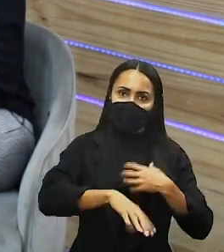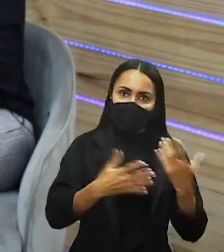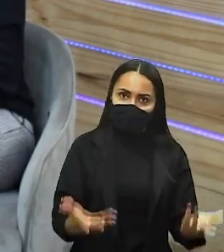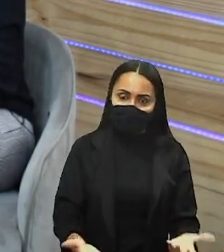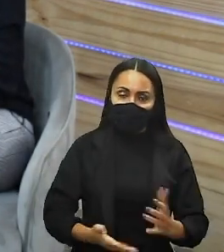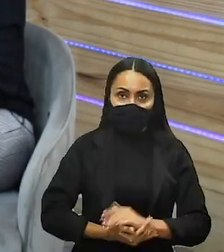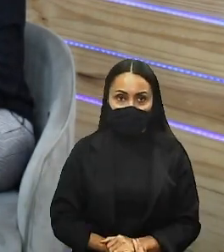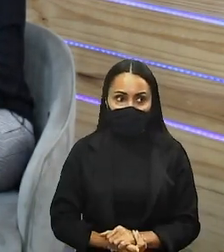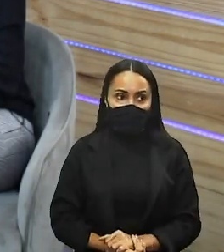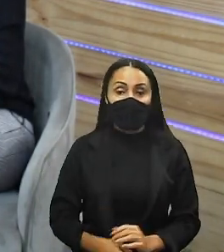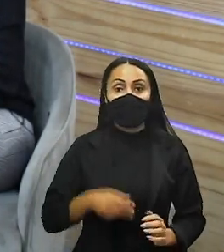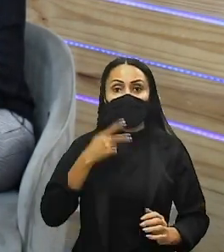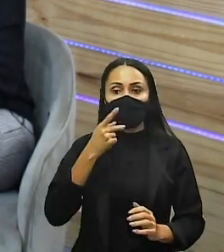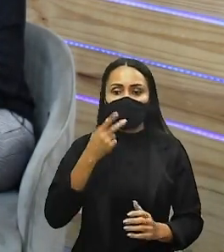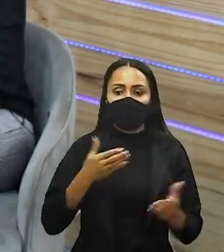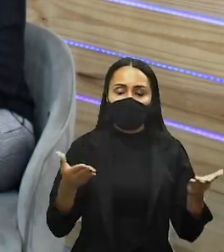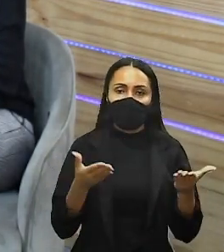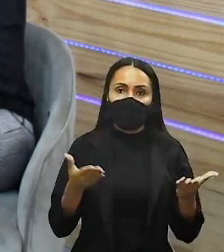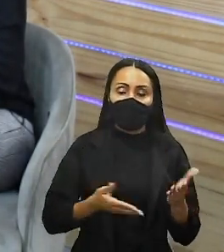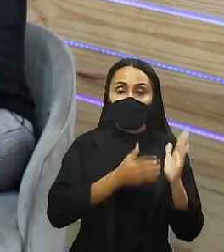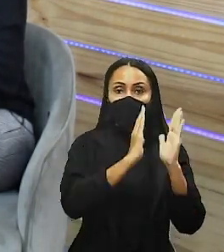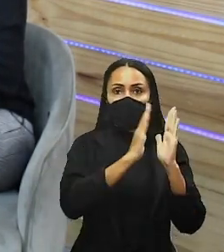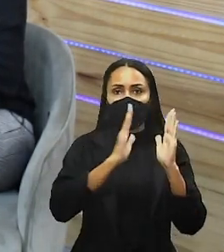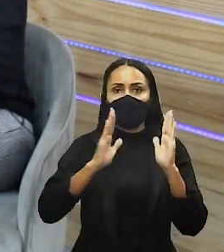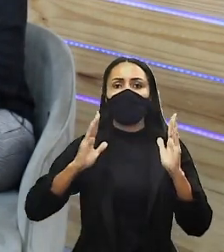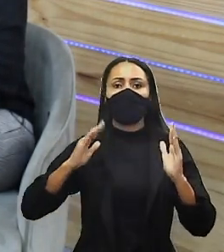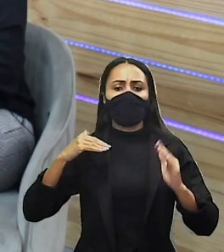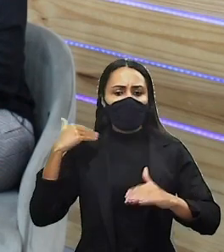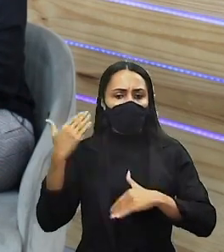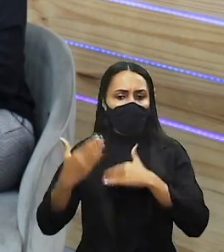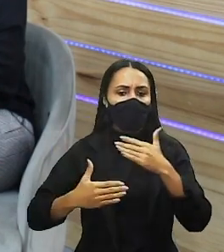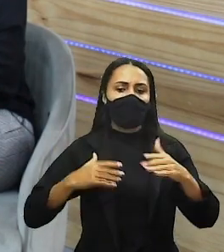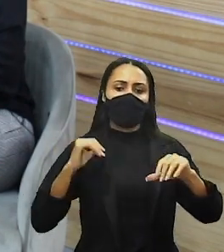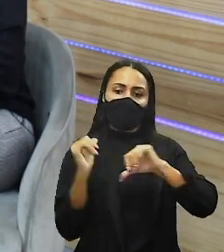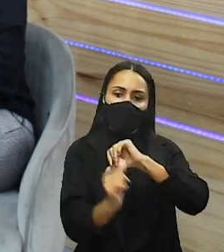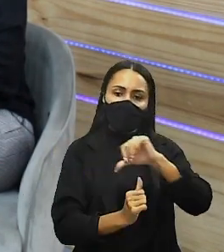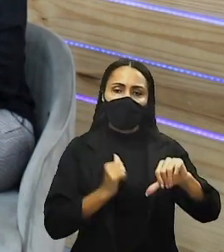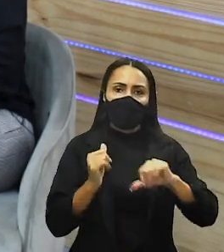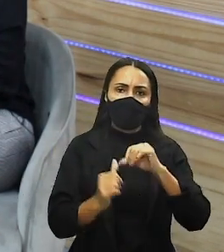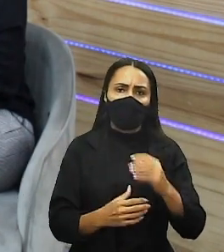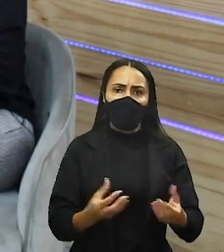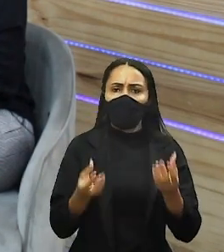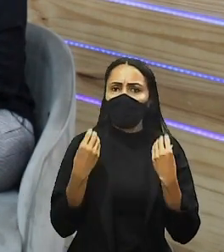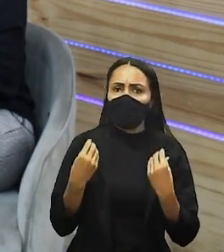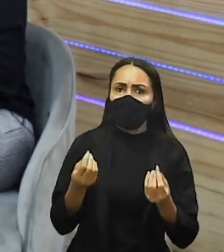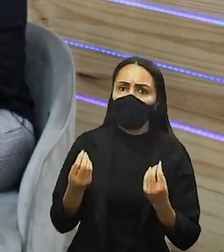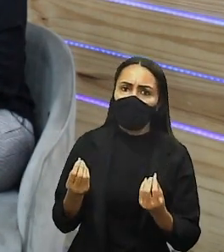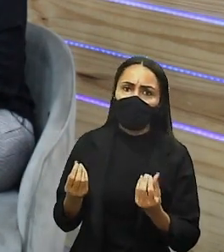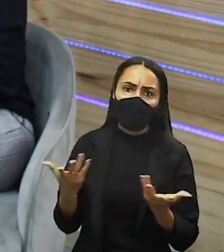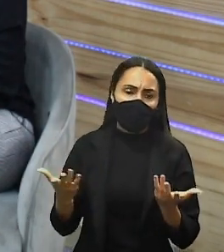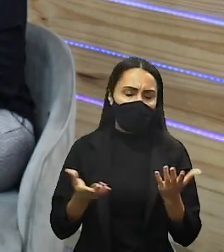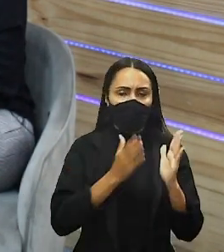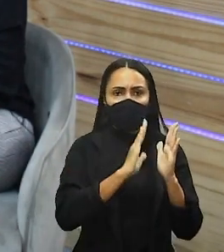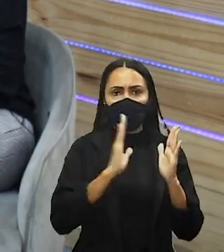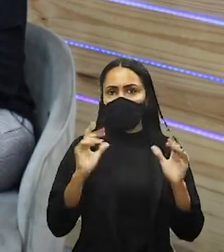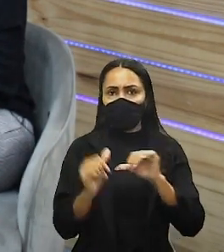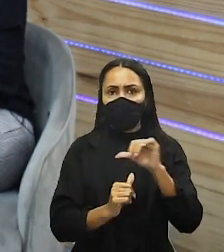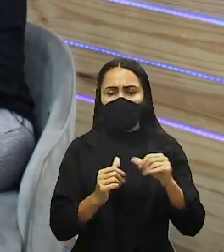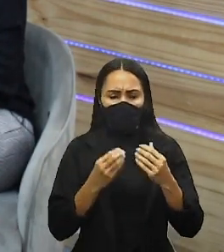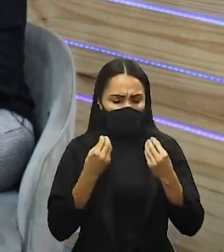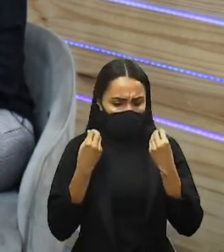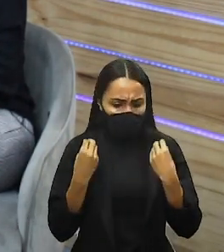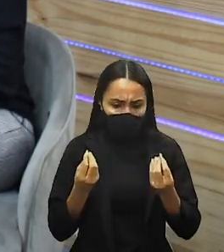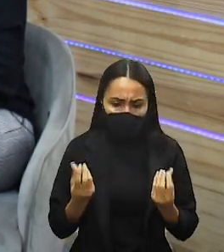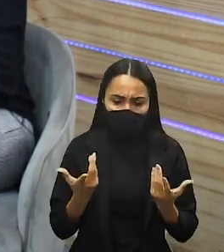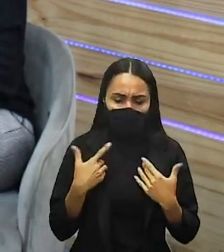gente já está falando aqui que a biblioteca vem mudando. Mas como assim, Mário? Como assim, Sônia? Como é que essa biblioteca muda? Como é que eu